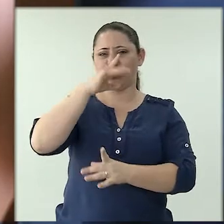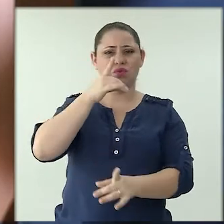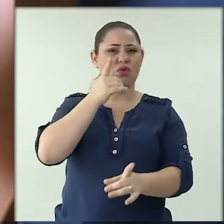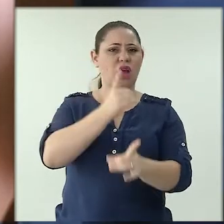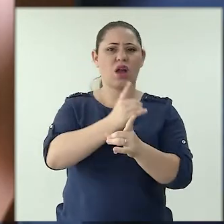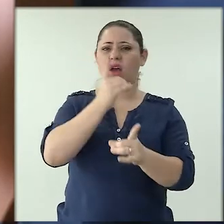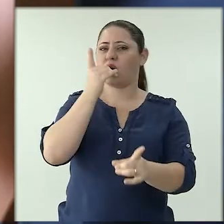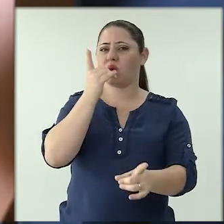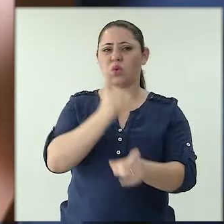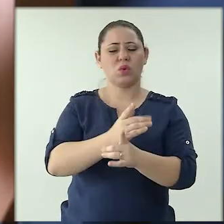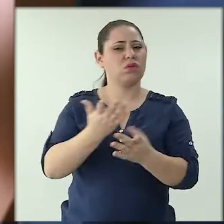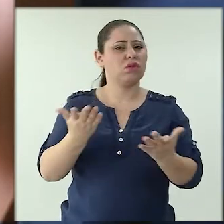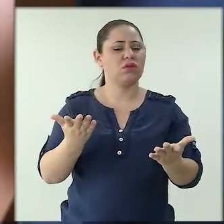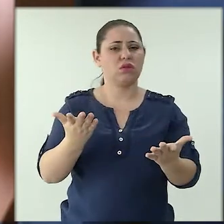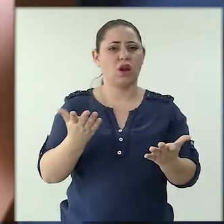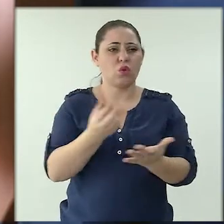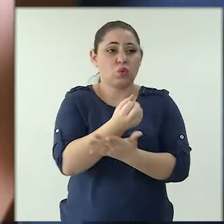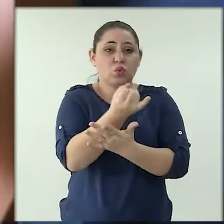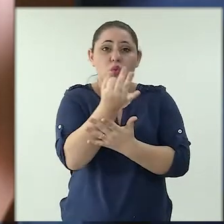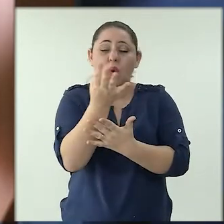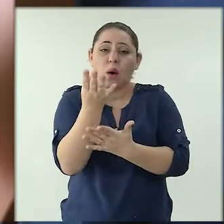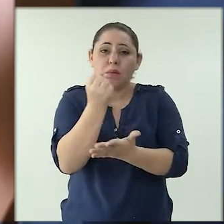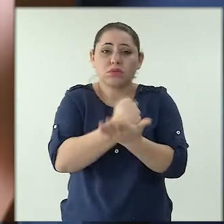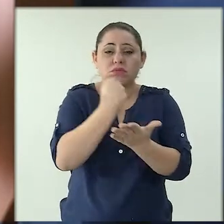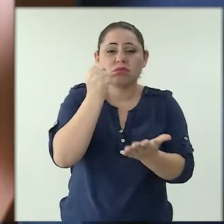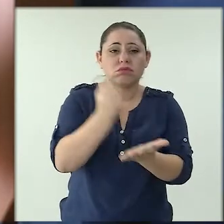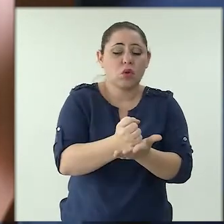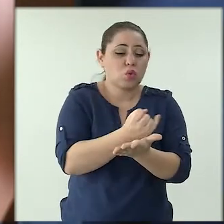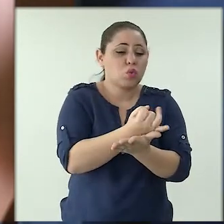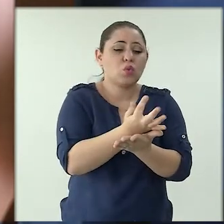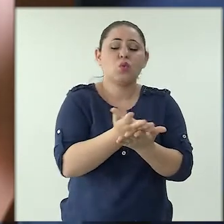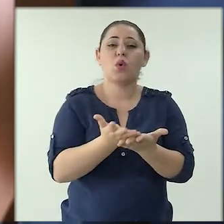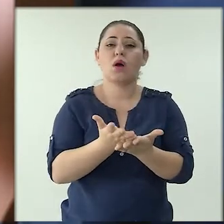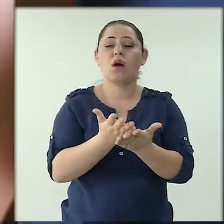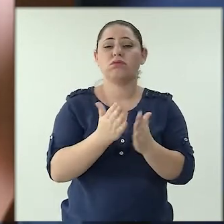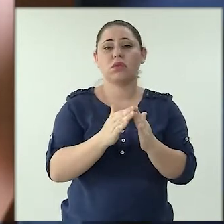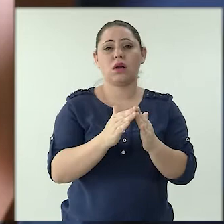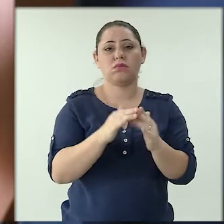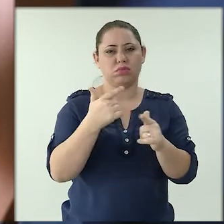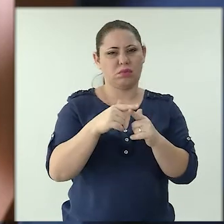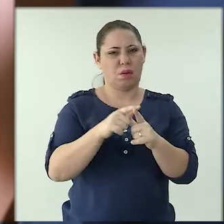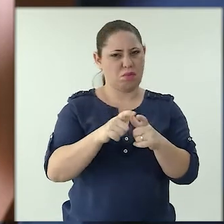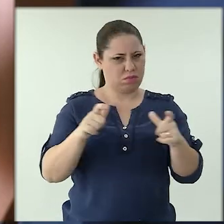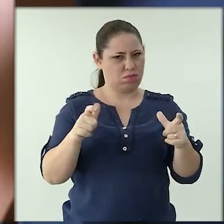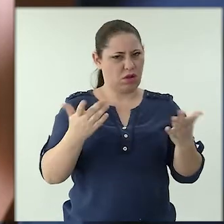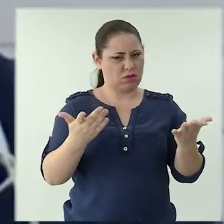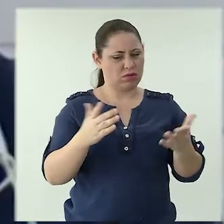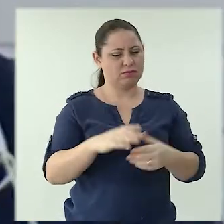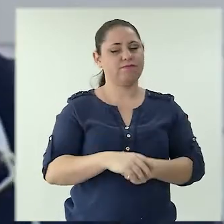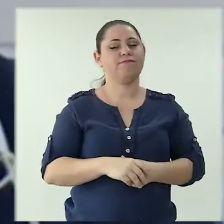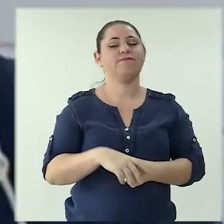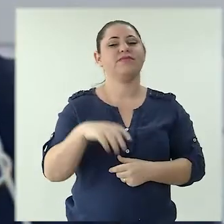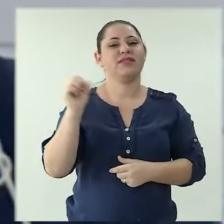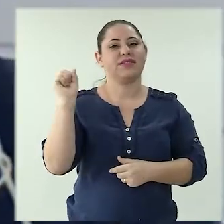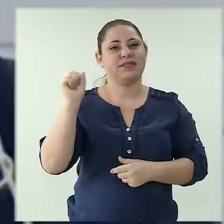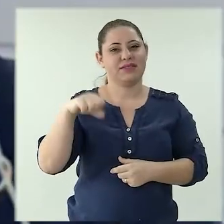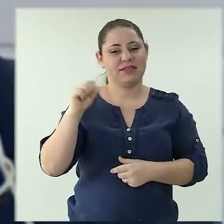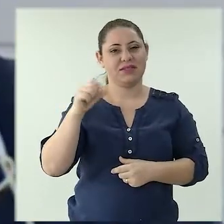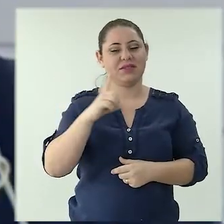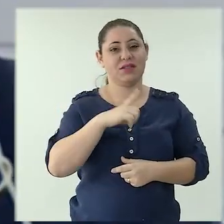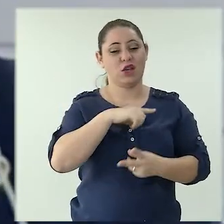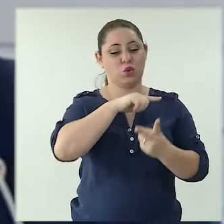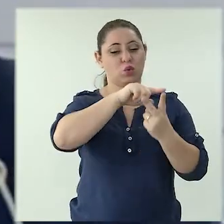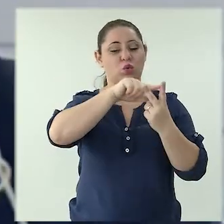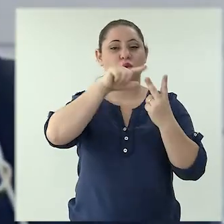para encontrar exatamente o número da matrícula desse imóvel, como que é feito? O problema aumenta aí. Sim,